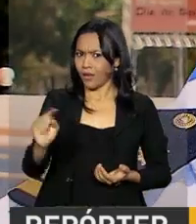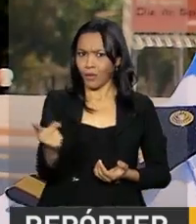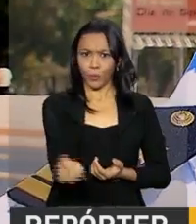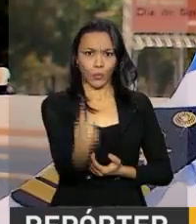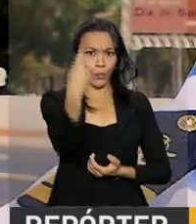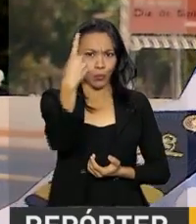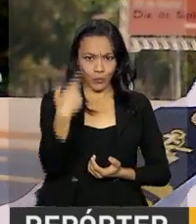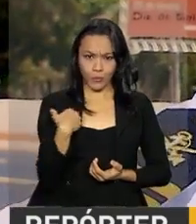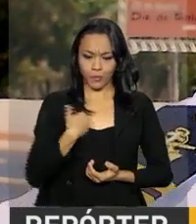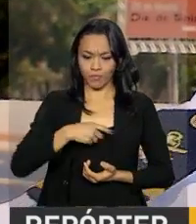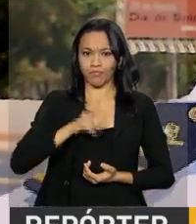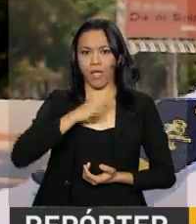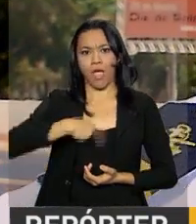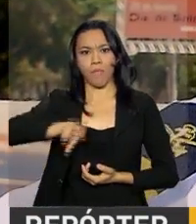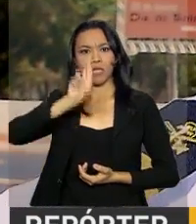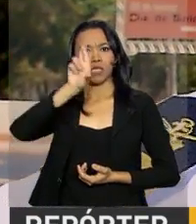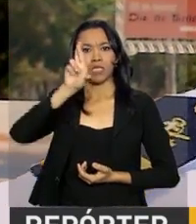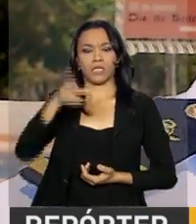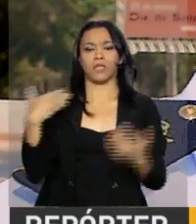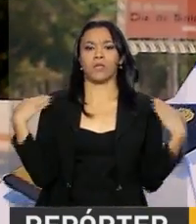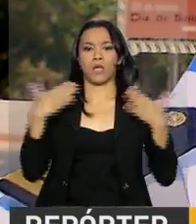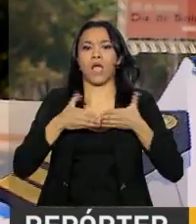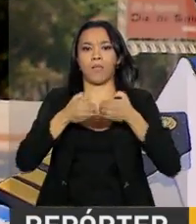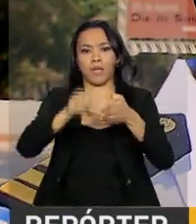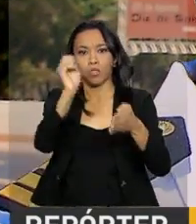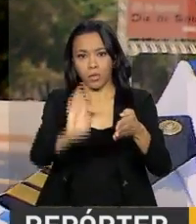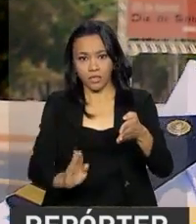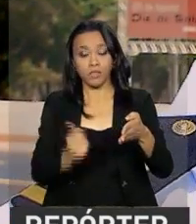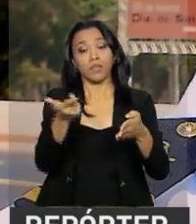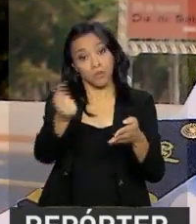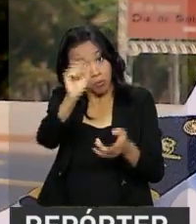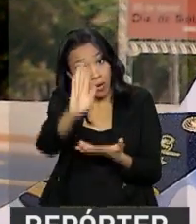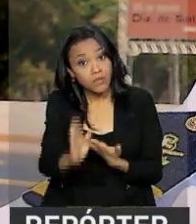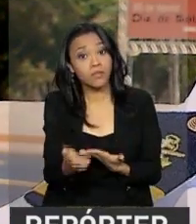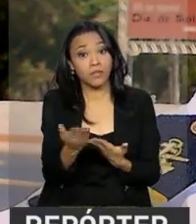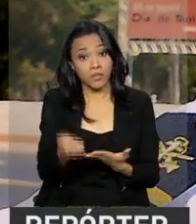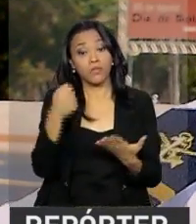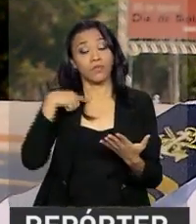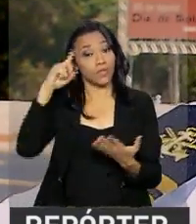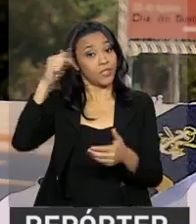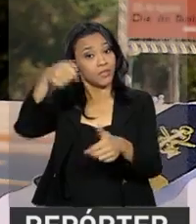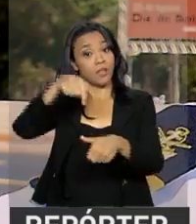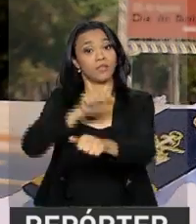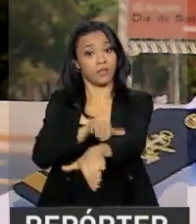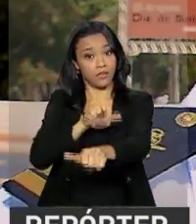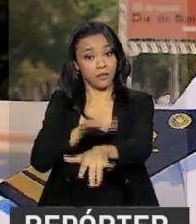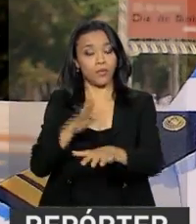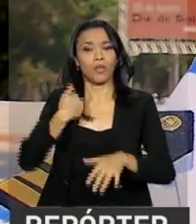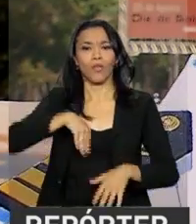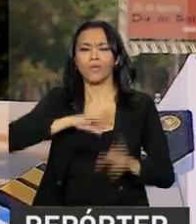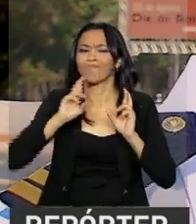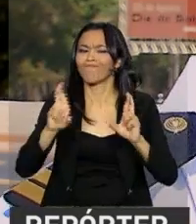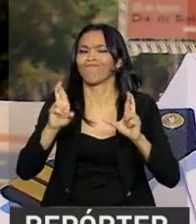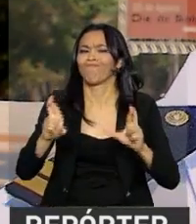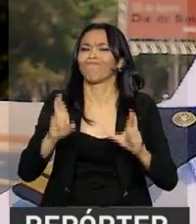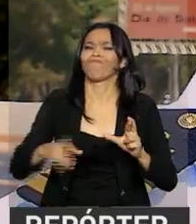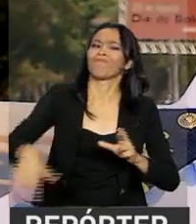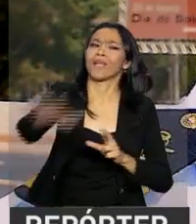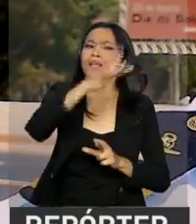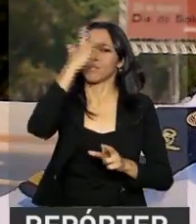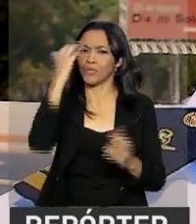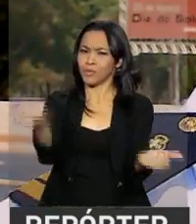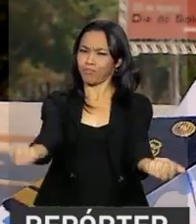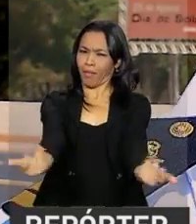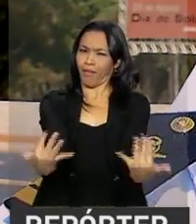a Marinha do Brasil o Brasil né no desfile cívico Militar do 7 de Setembro né nós contamos com a presença do público